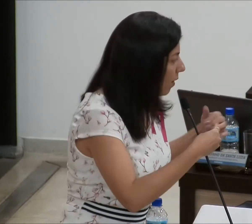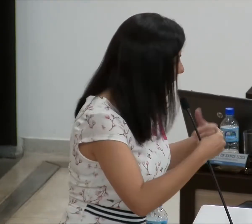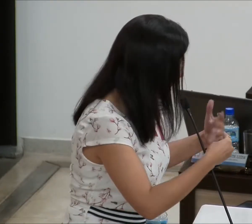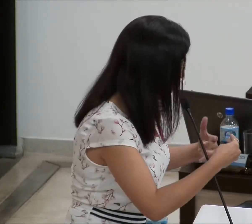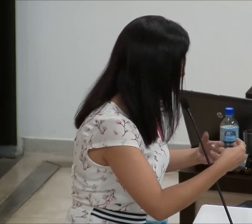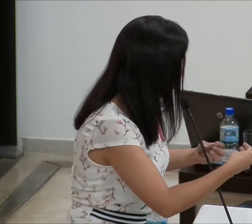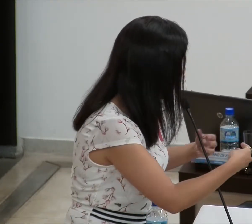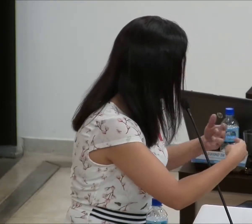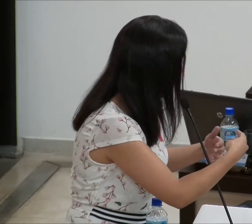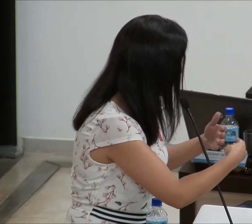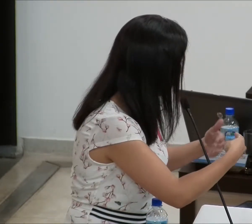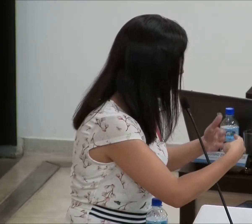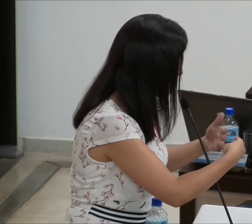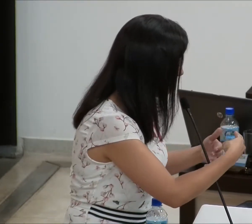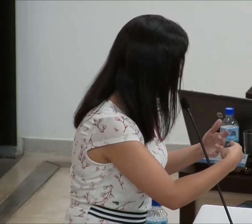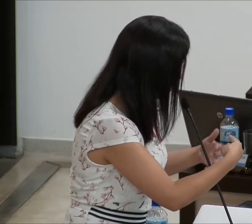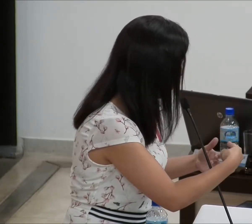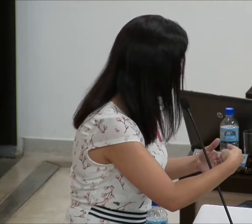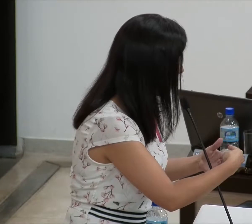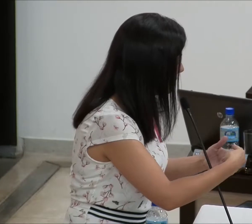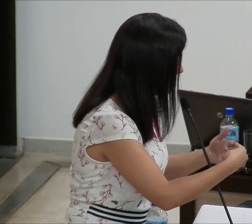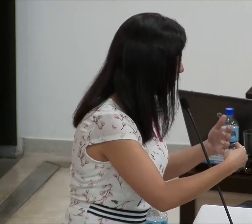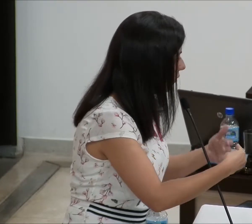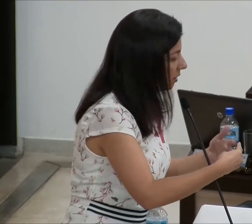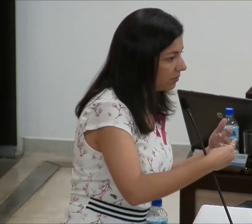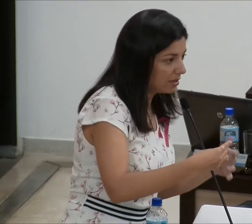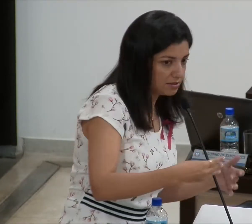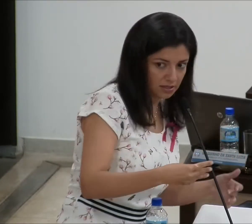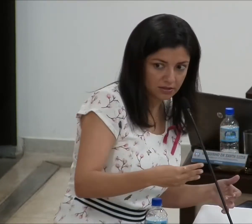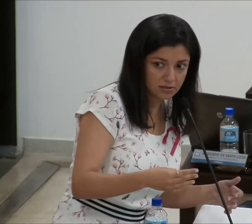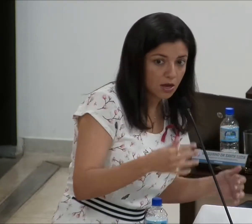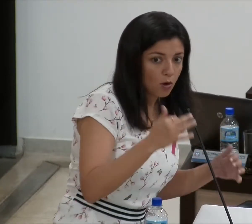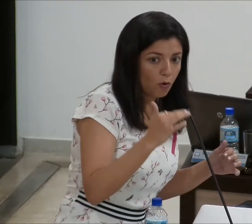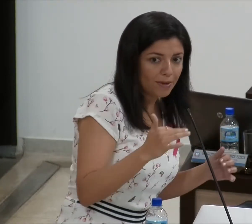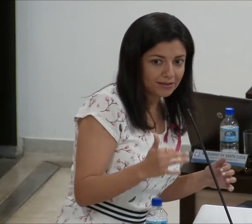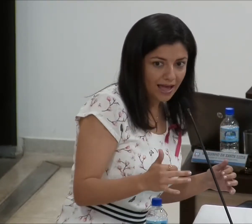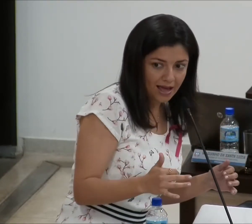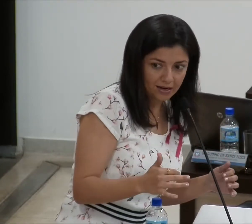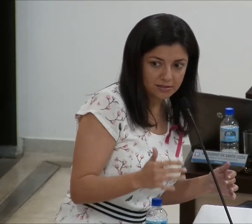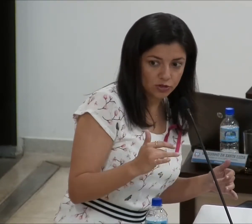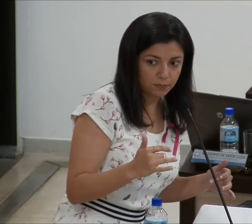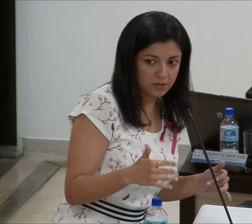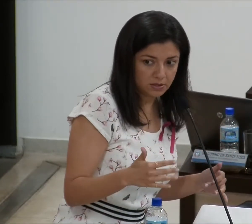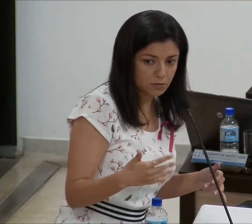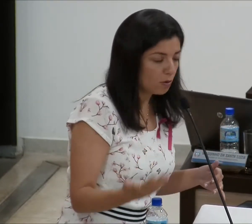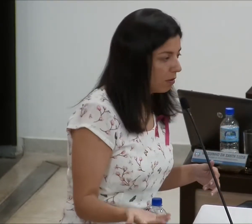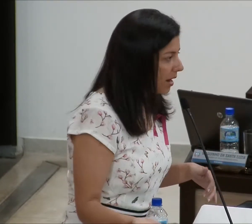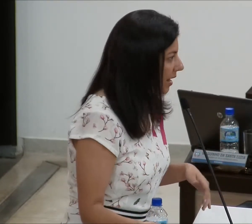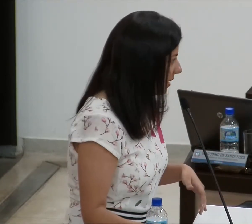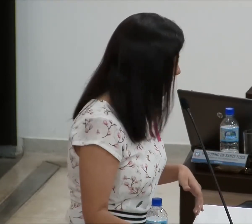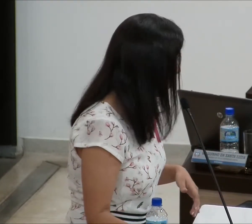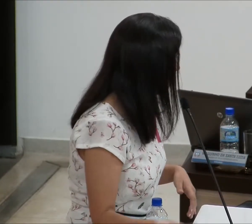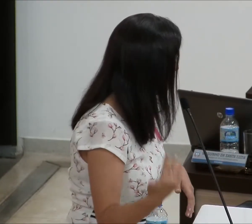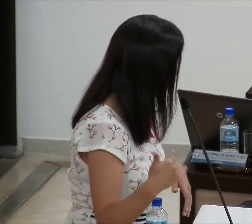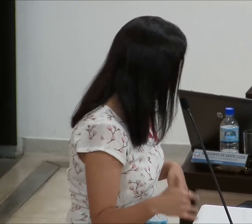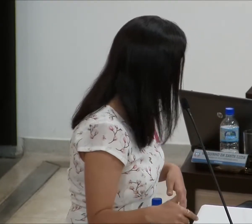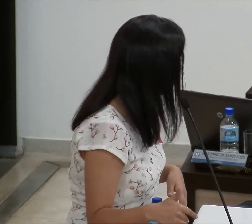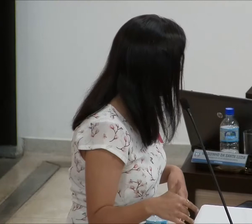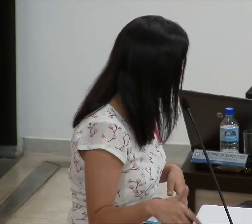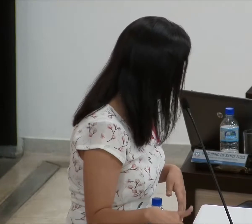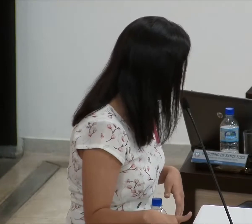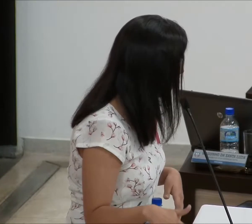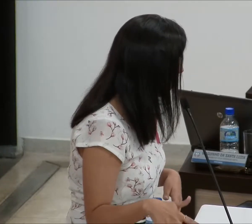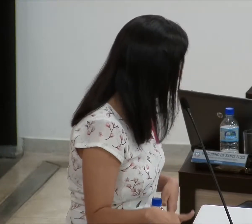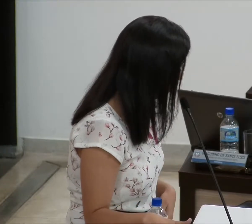Mas o requerimento aborda 3 outras circunstâncias que foram trazidas. Uma delas, eu já preciso colocar aqui, que nós já